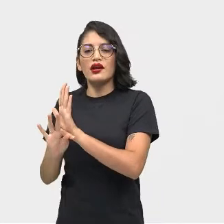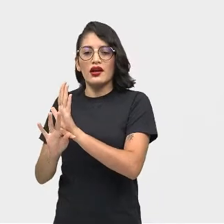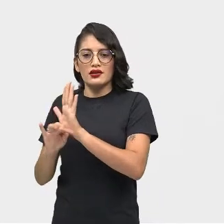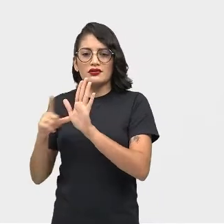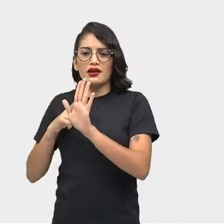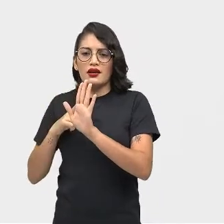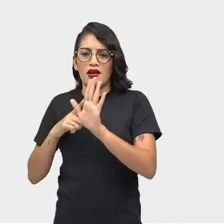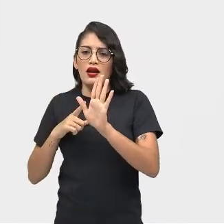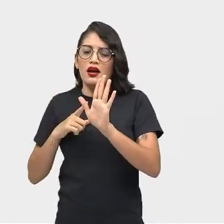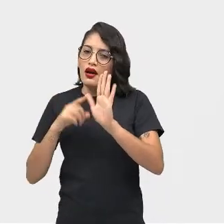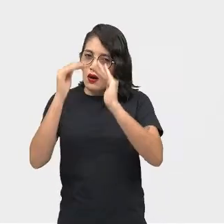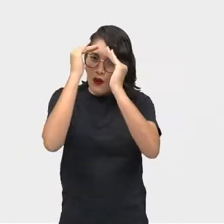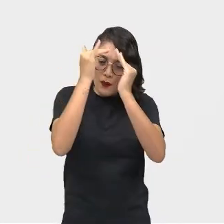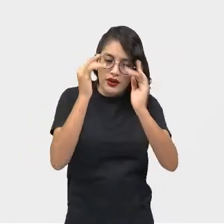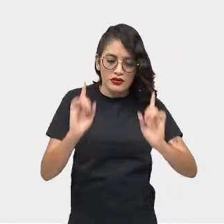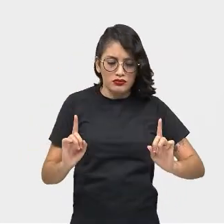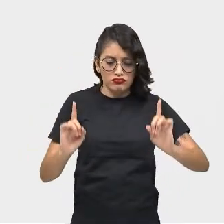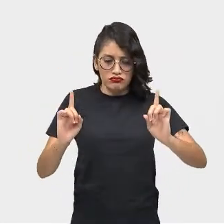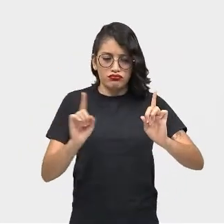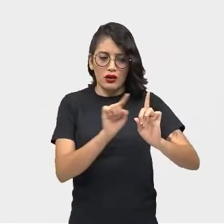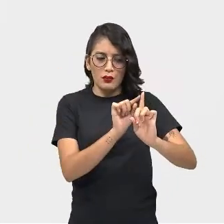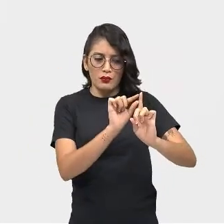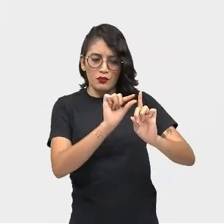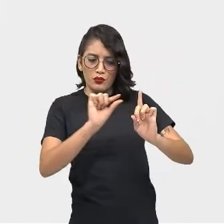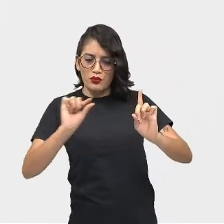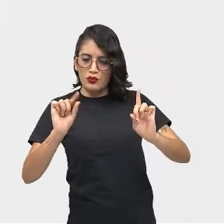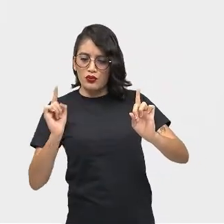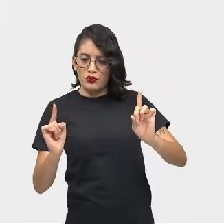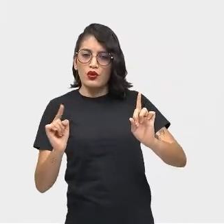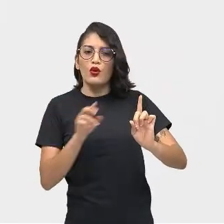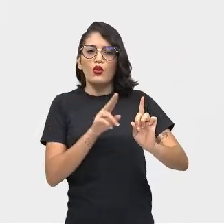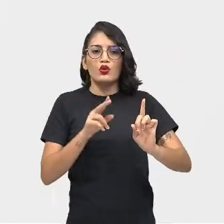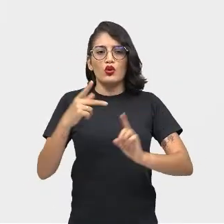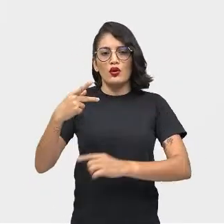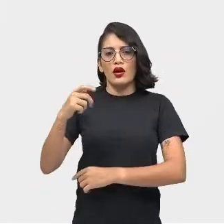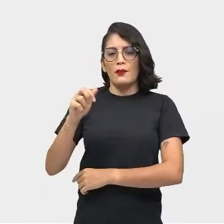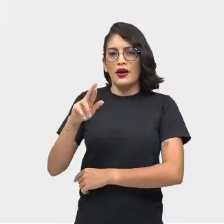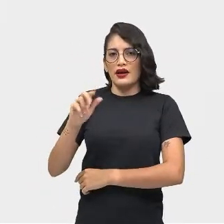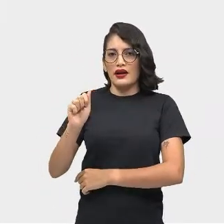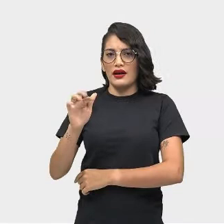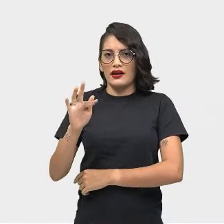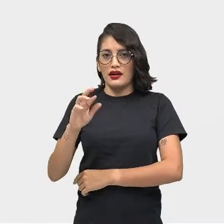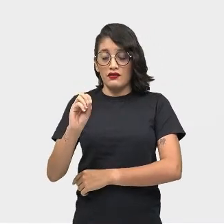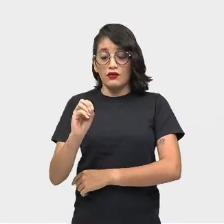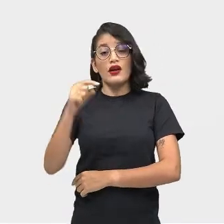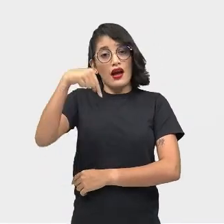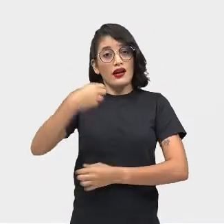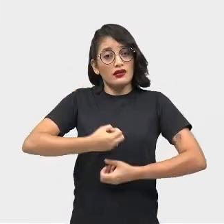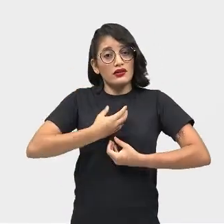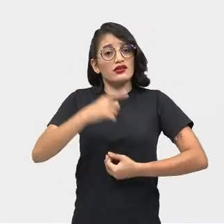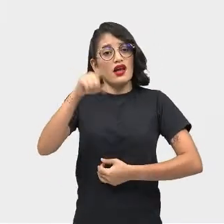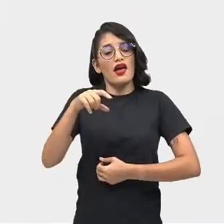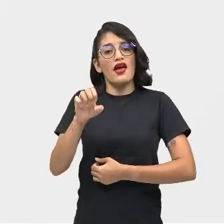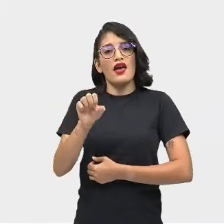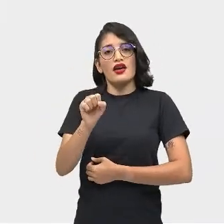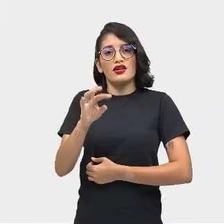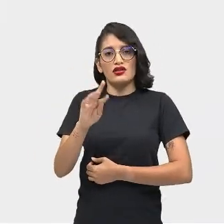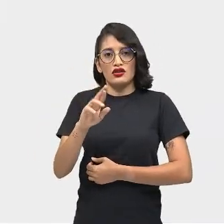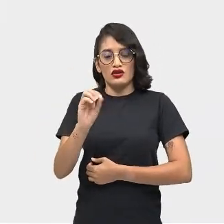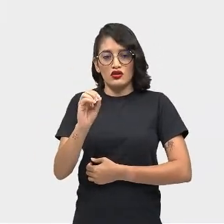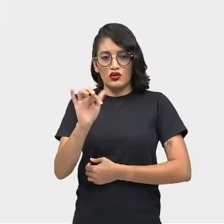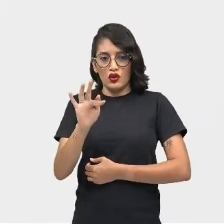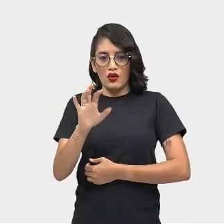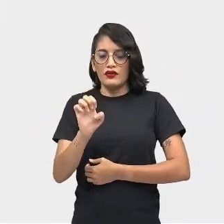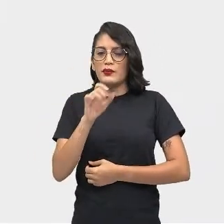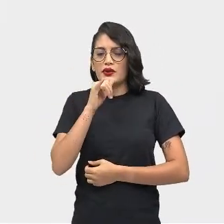à margem, por exemplo, nós chamamos de parágrafo. Aqui nós chamamos de estrofe. E o refrão, que faz parte não só